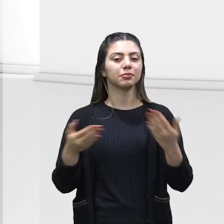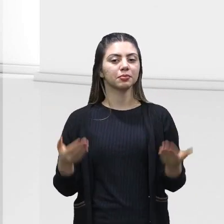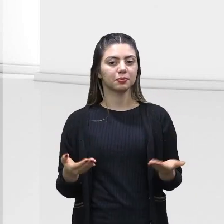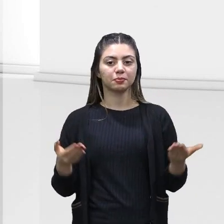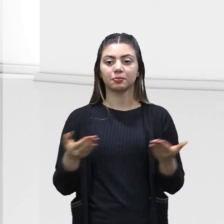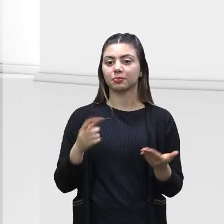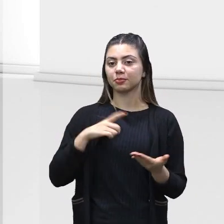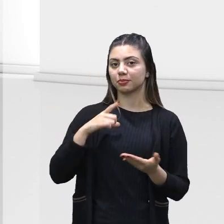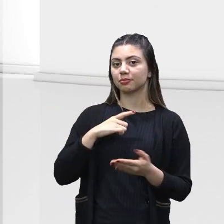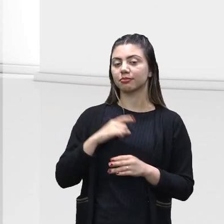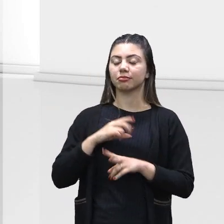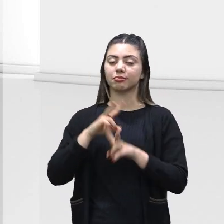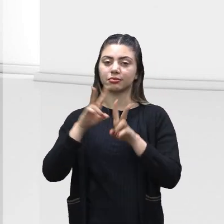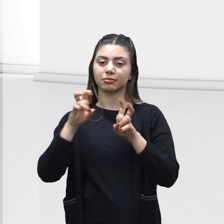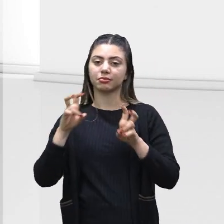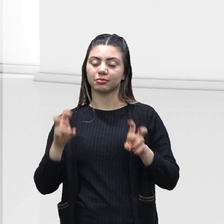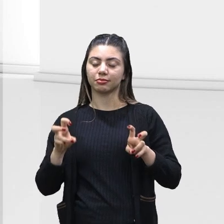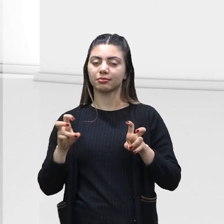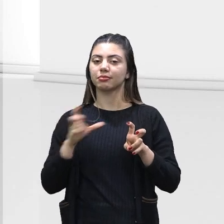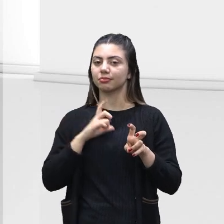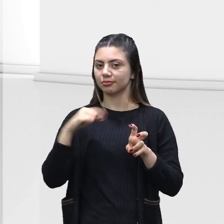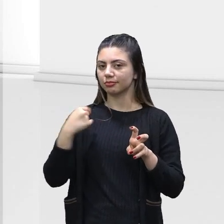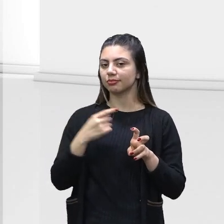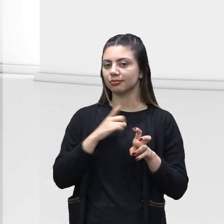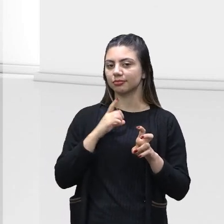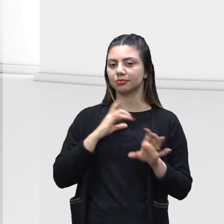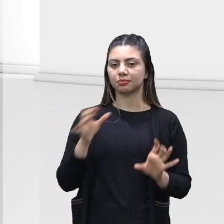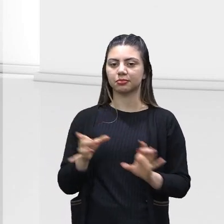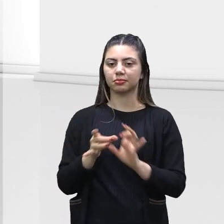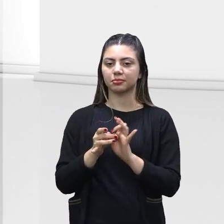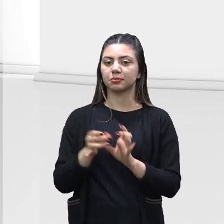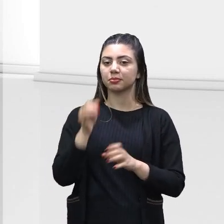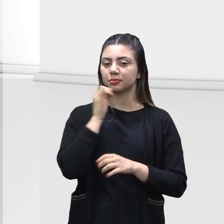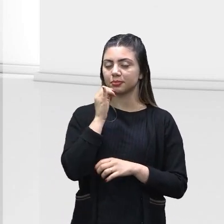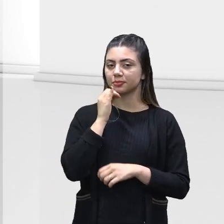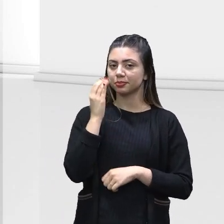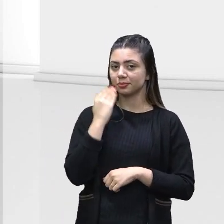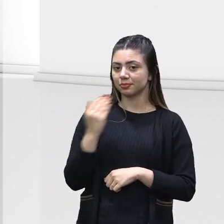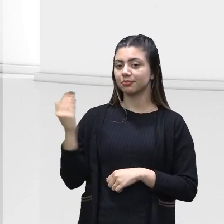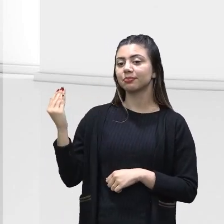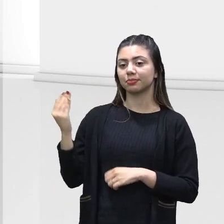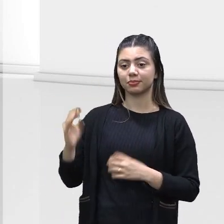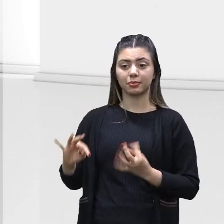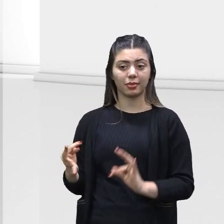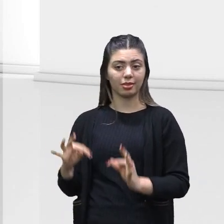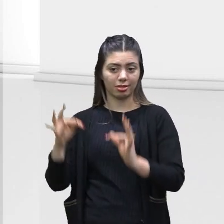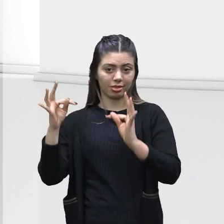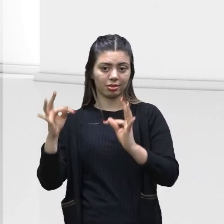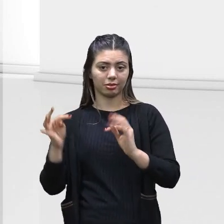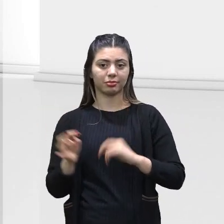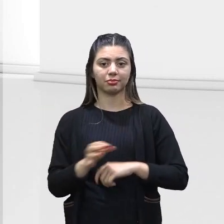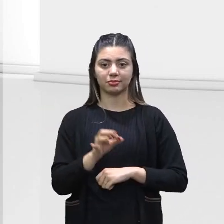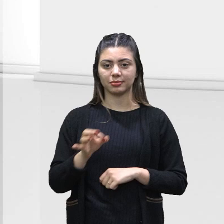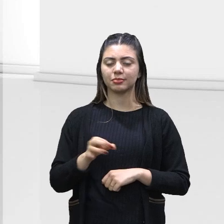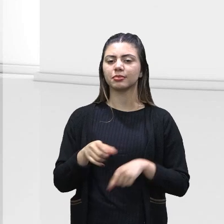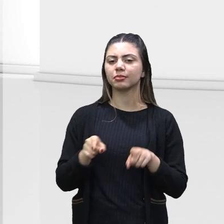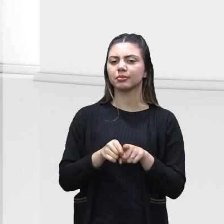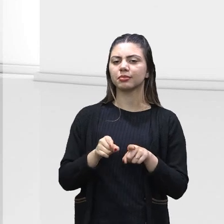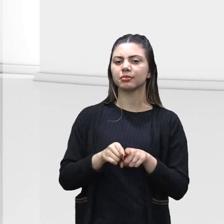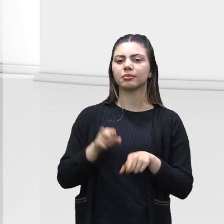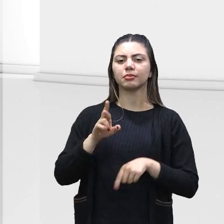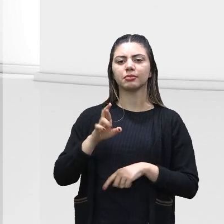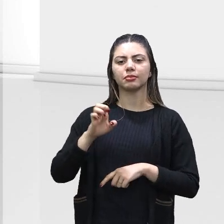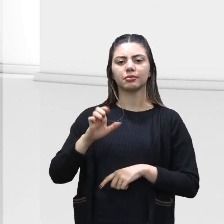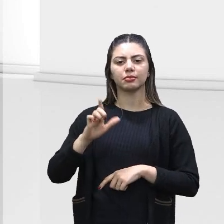uns assuntos também relacionados a ele, né? Como, por exemplo, a tecnologia e também relationships. O que